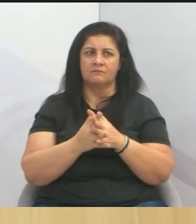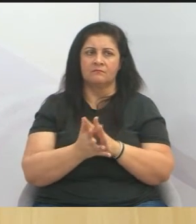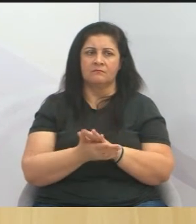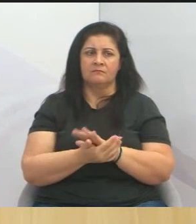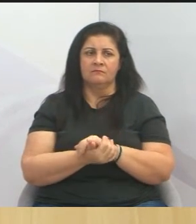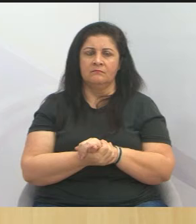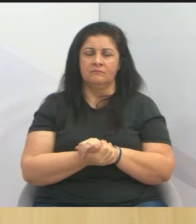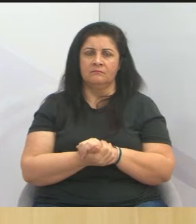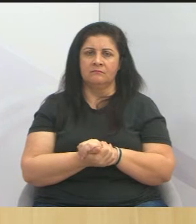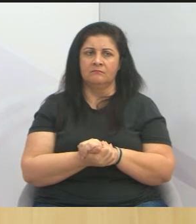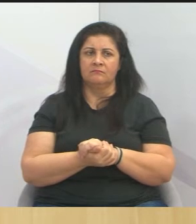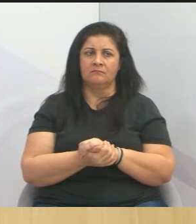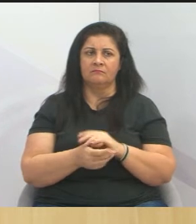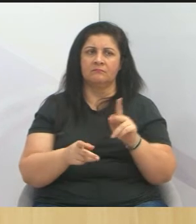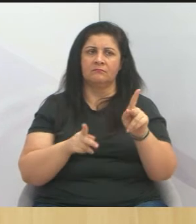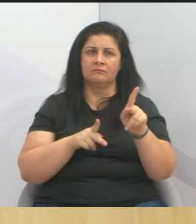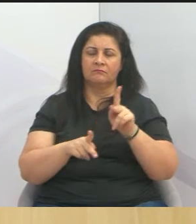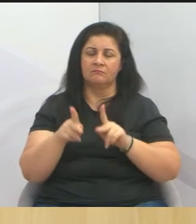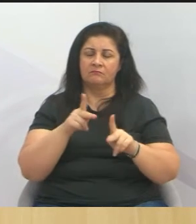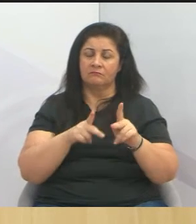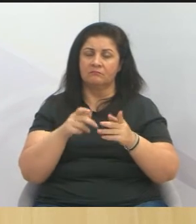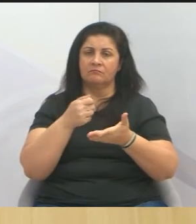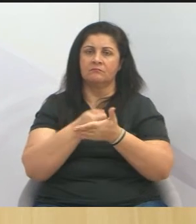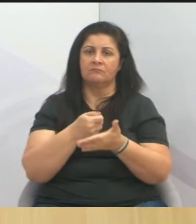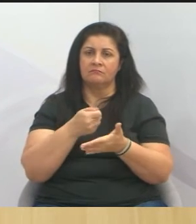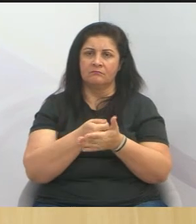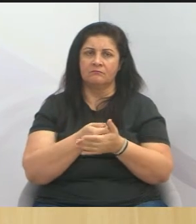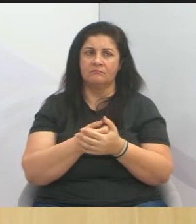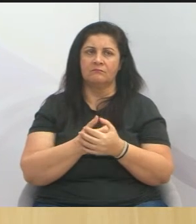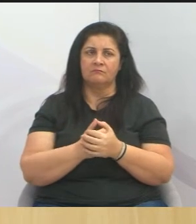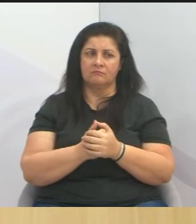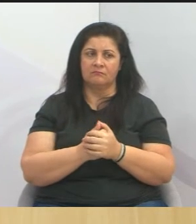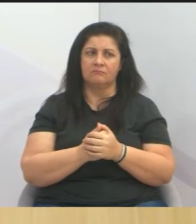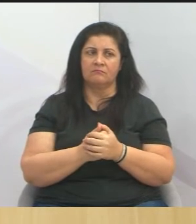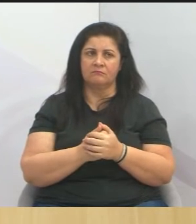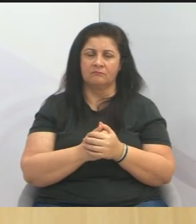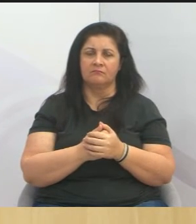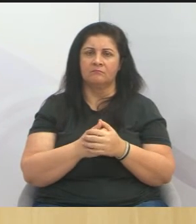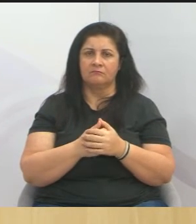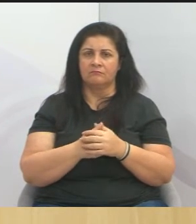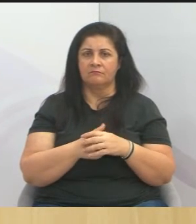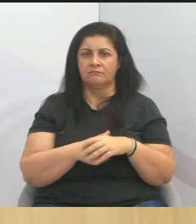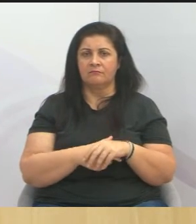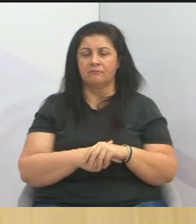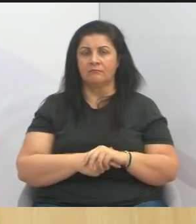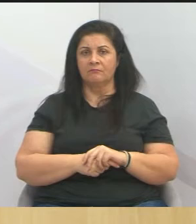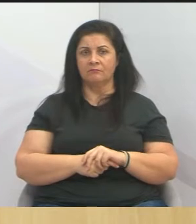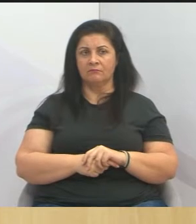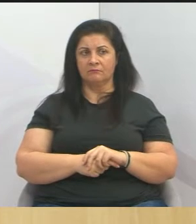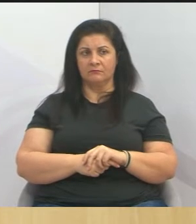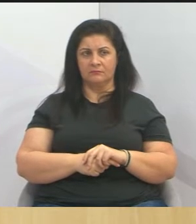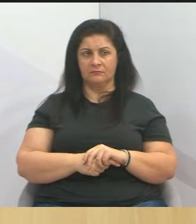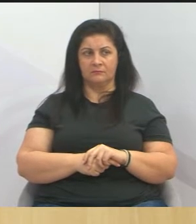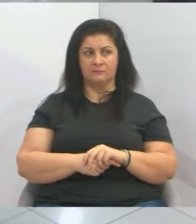porque a população ela está cobrando melhoria no transporte público